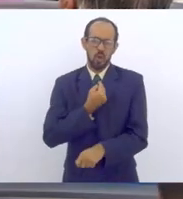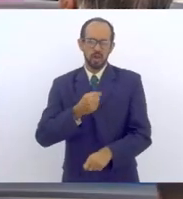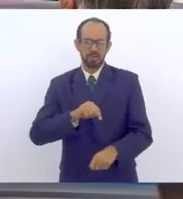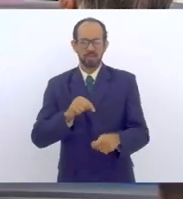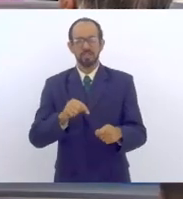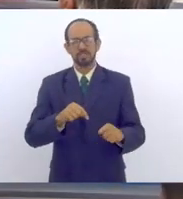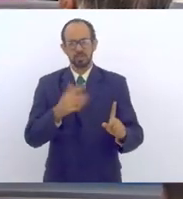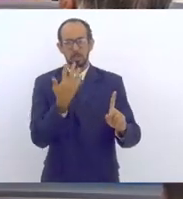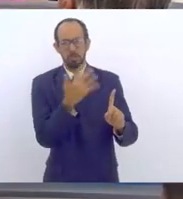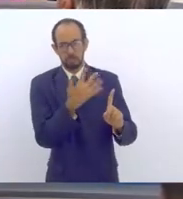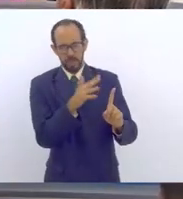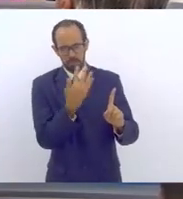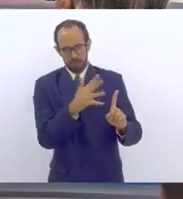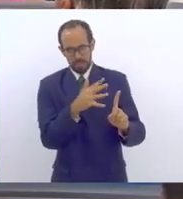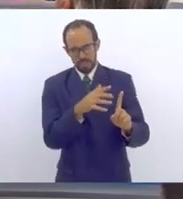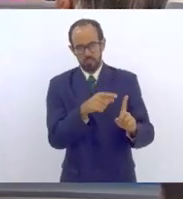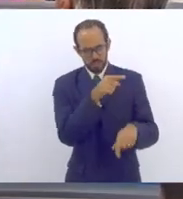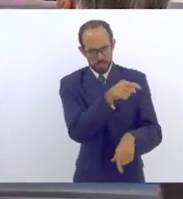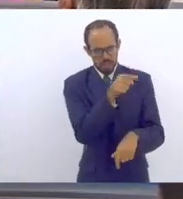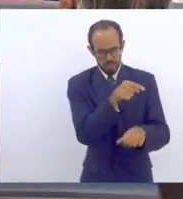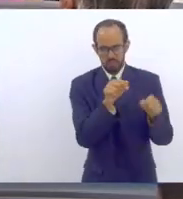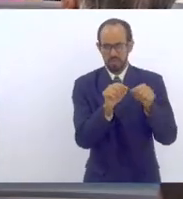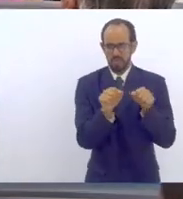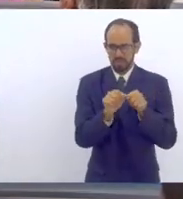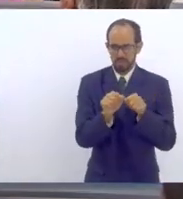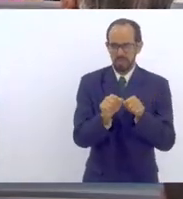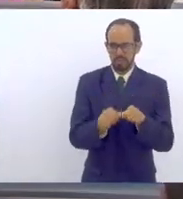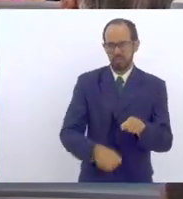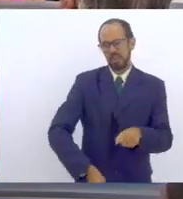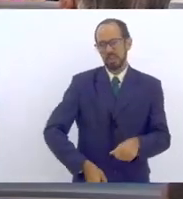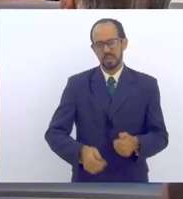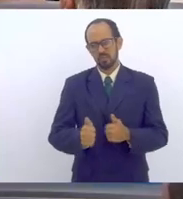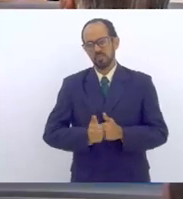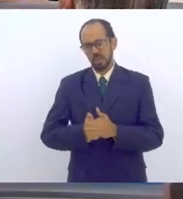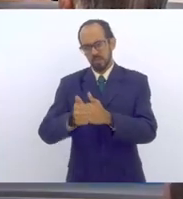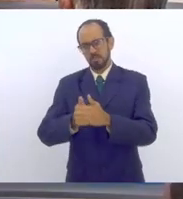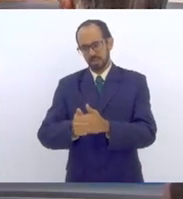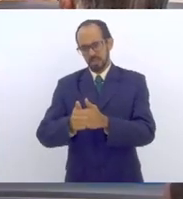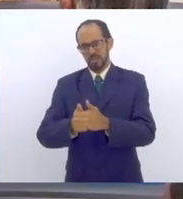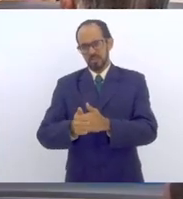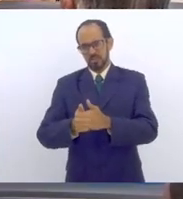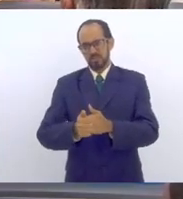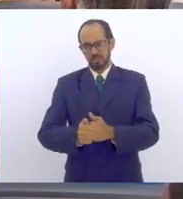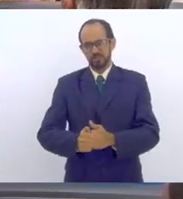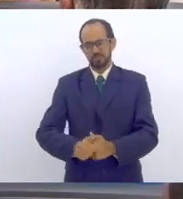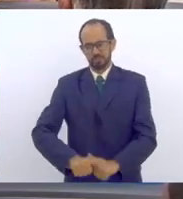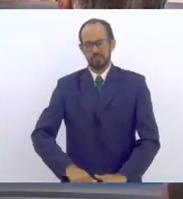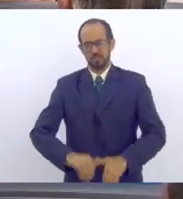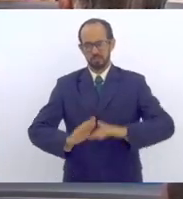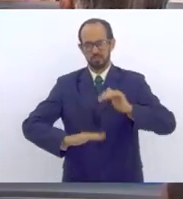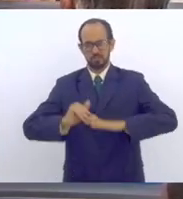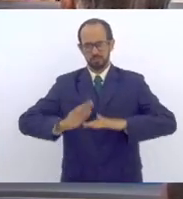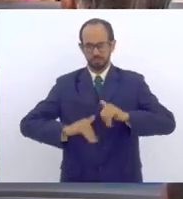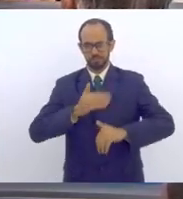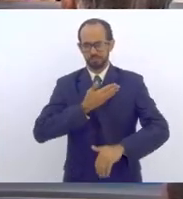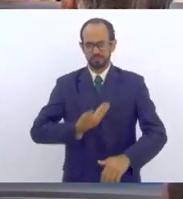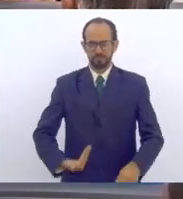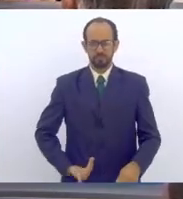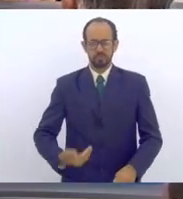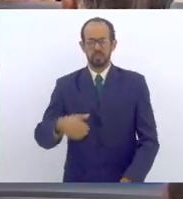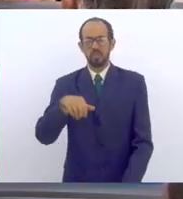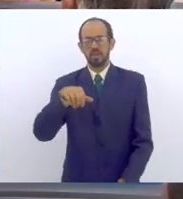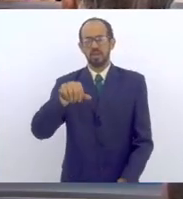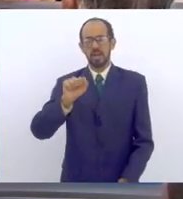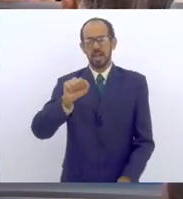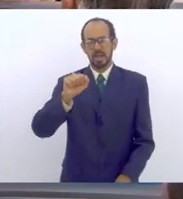elogiada foi tocada por Ele para cá vem me acompanhando em nossos funções públicas teve na genésia na